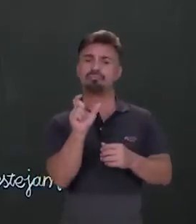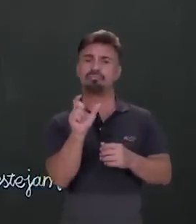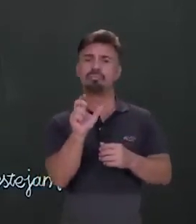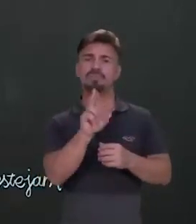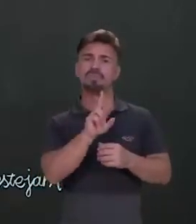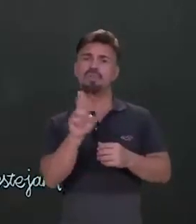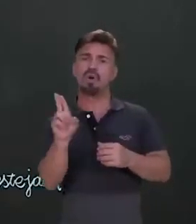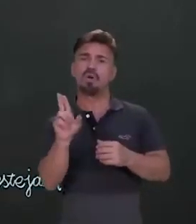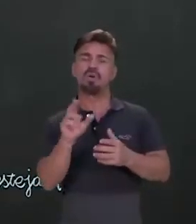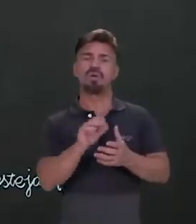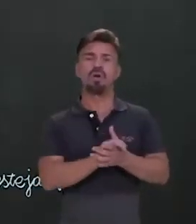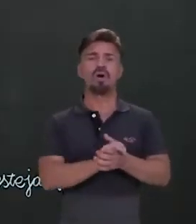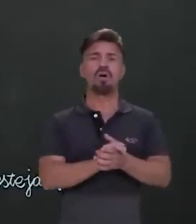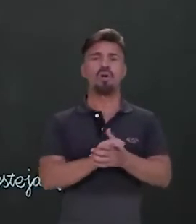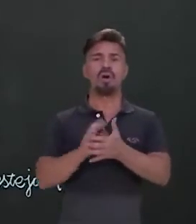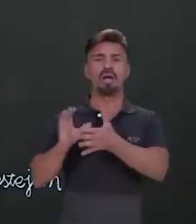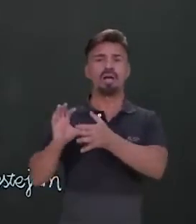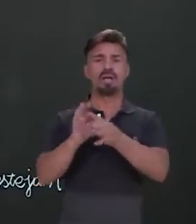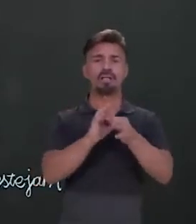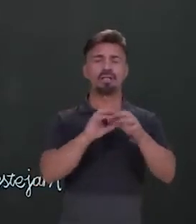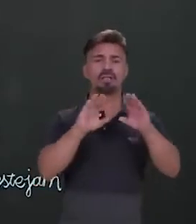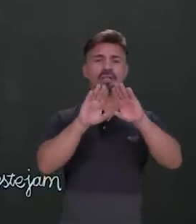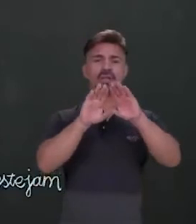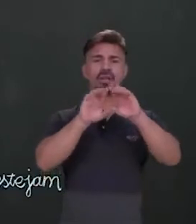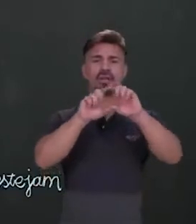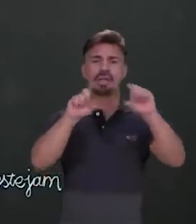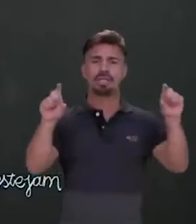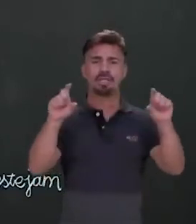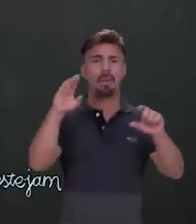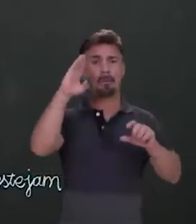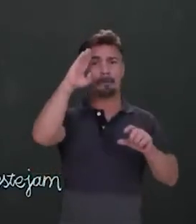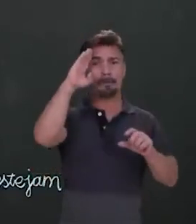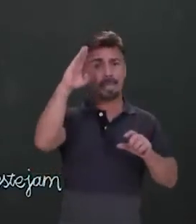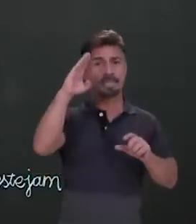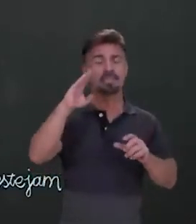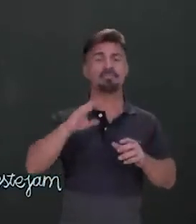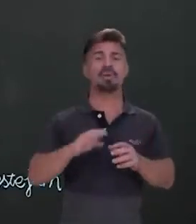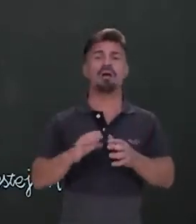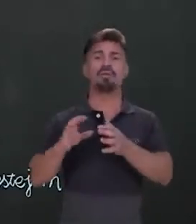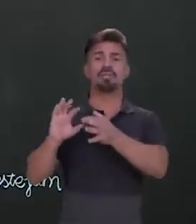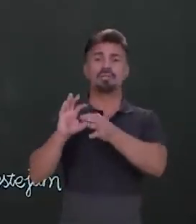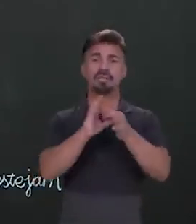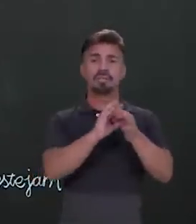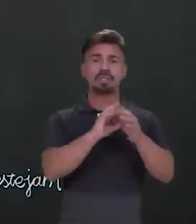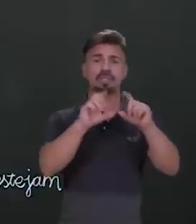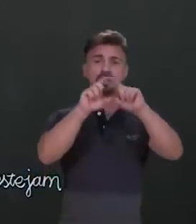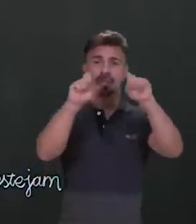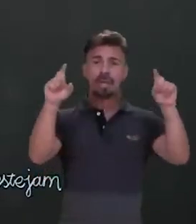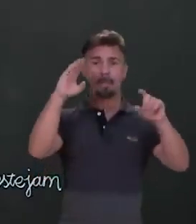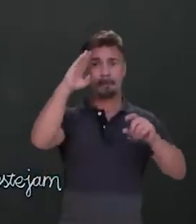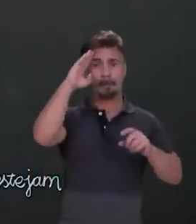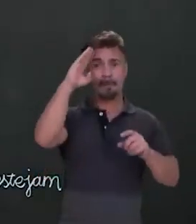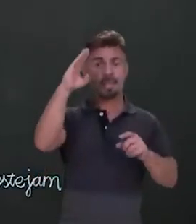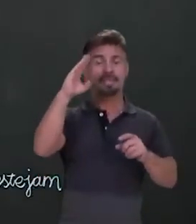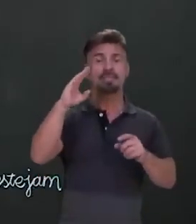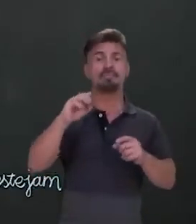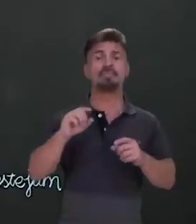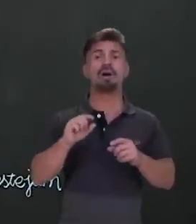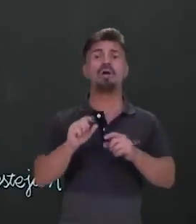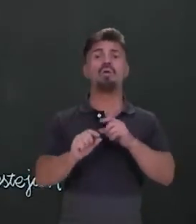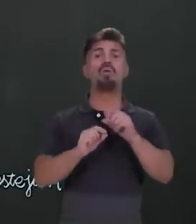por conta da relação com a oração principal. E essa relação com a oração principal, essa relação